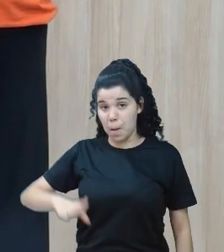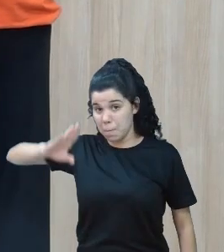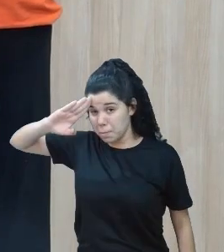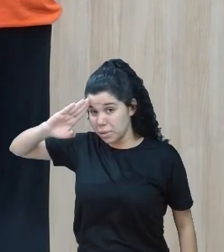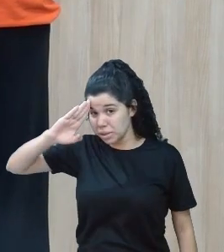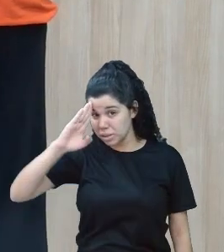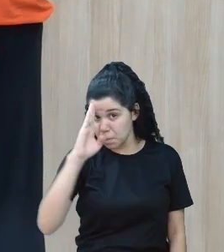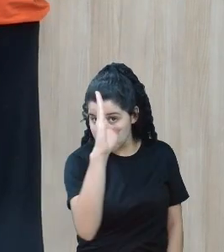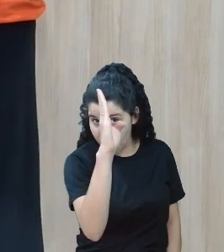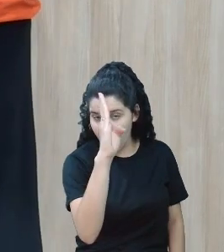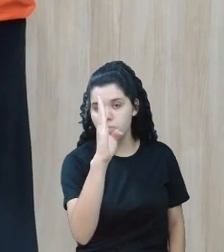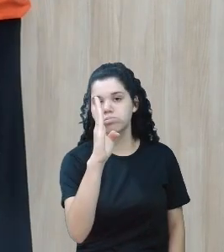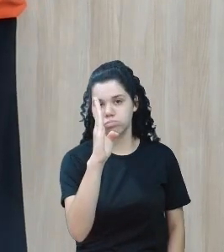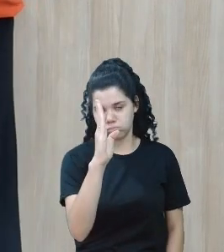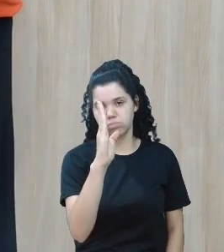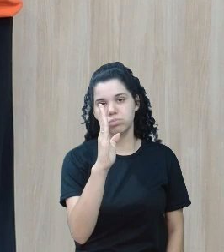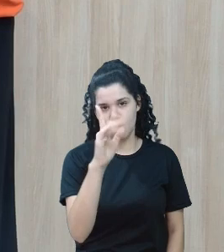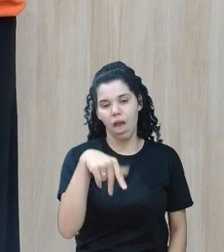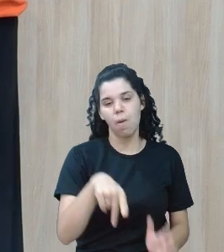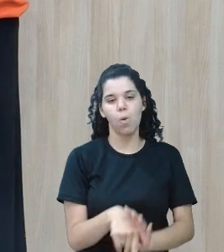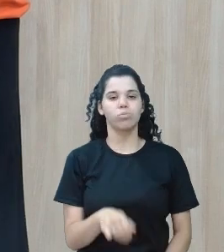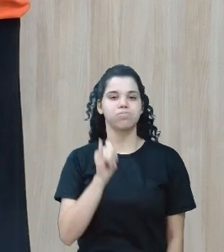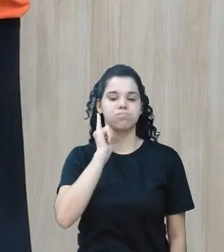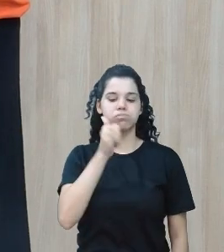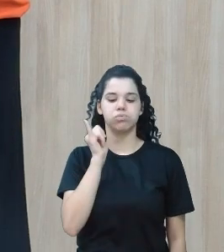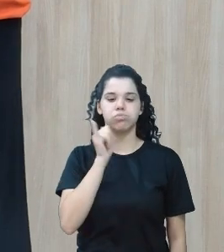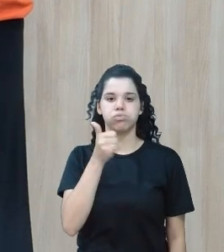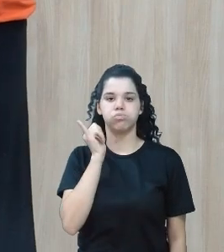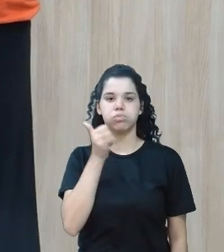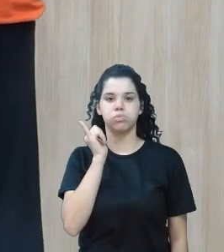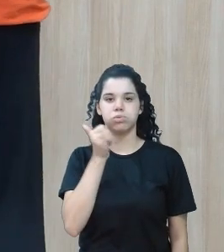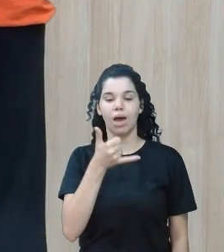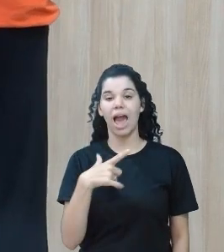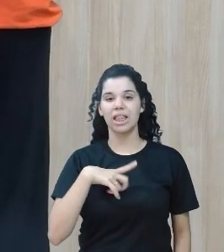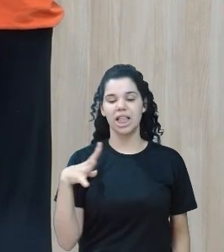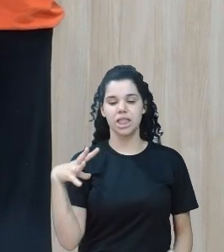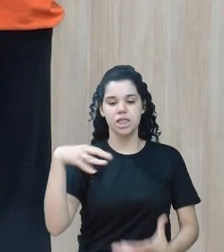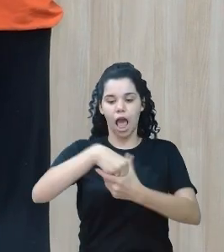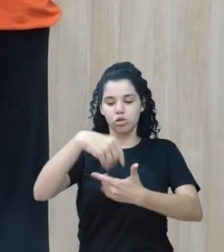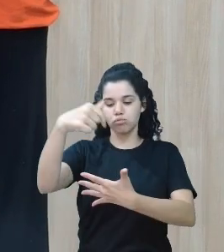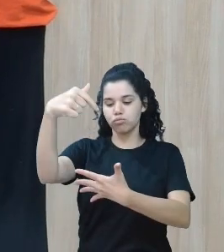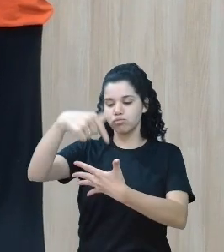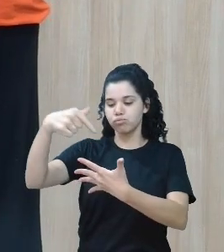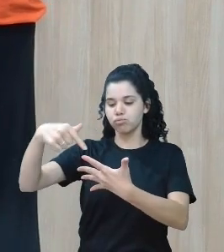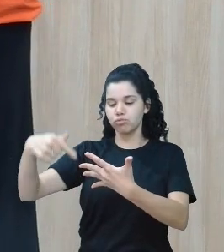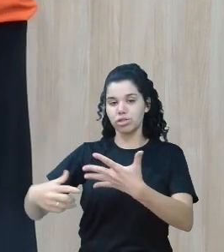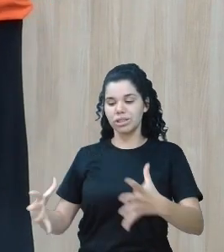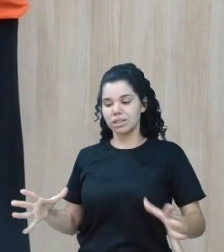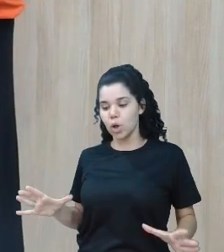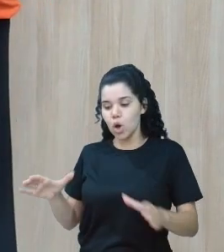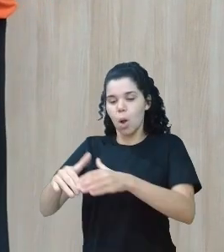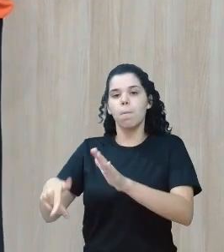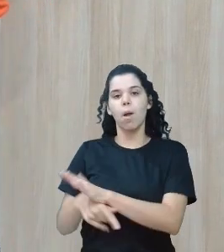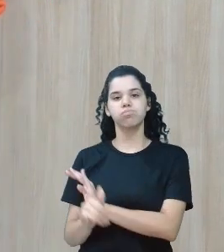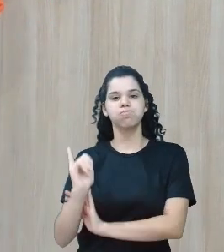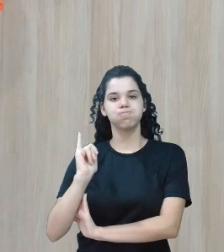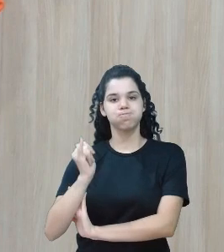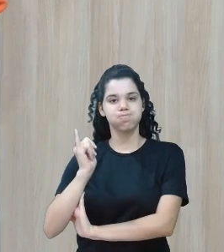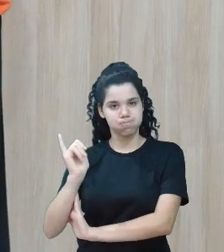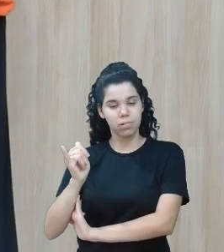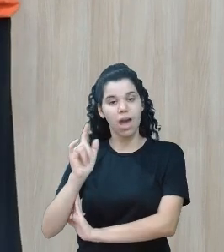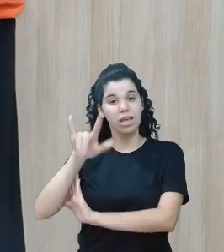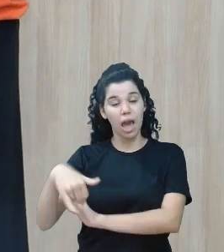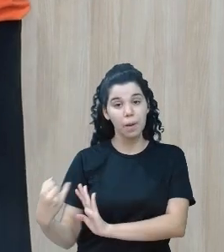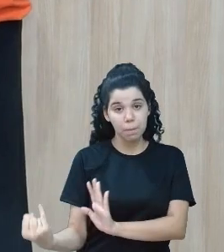desse texto vai ser narrativa. Por quê? Porque eu vou ter todos os elementos que constituem uma narrativa, que são importantes para